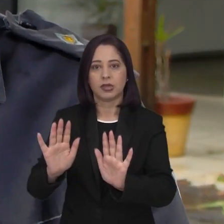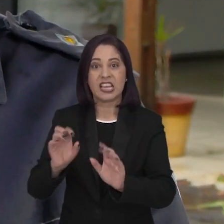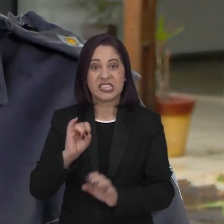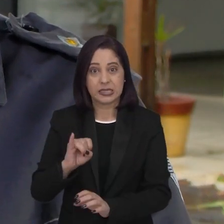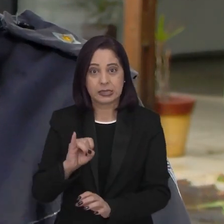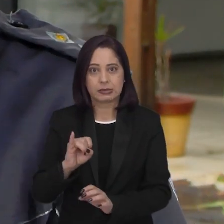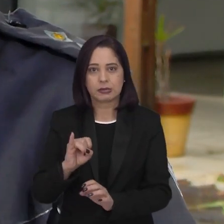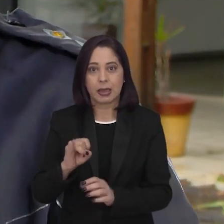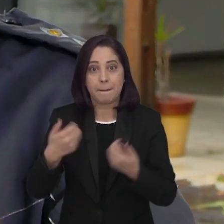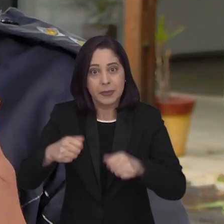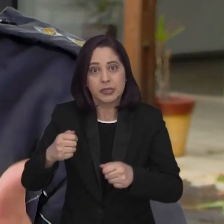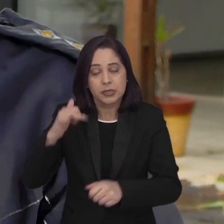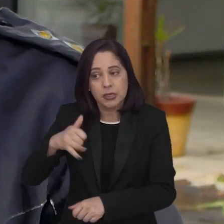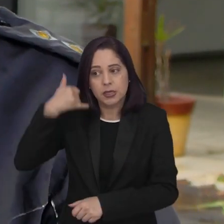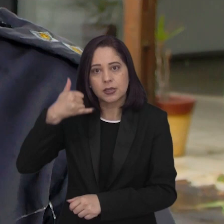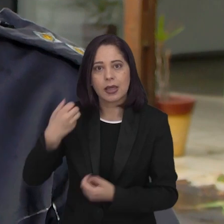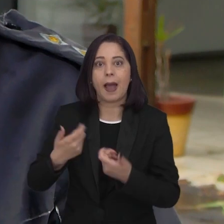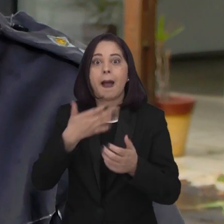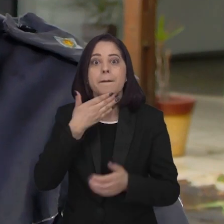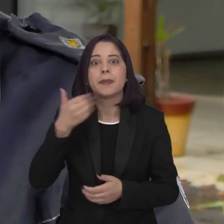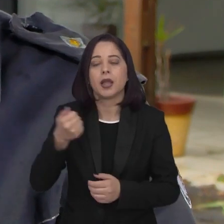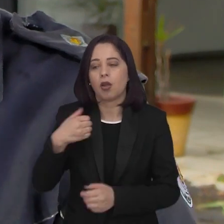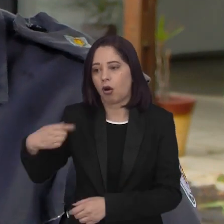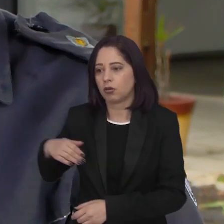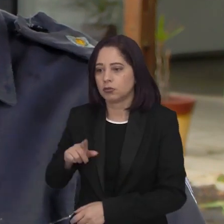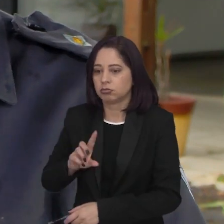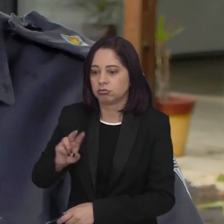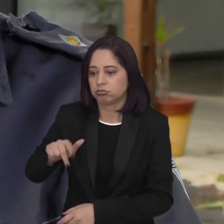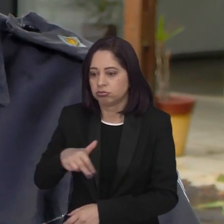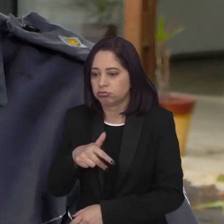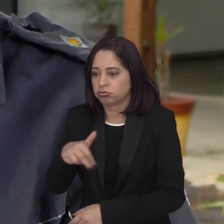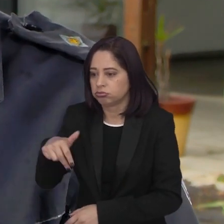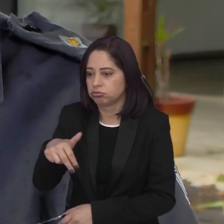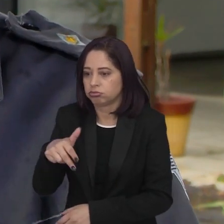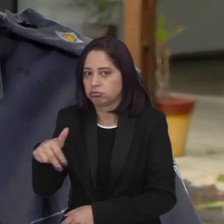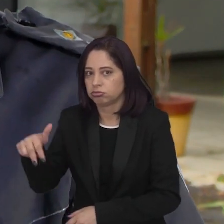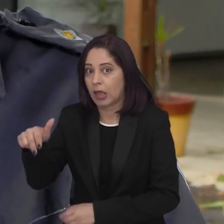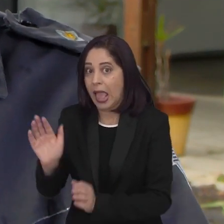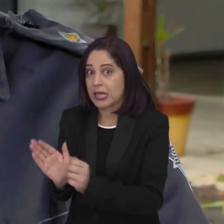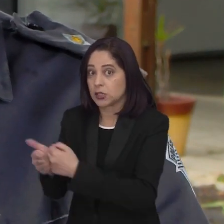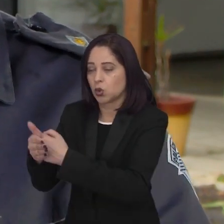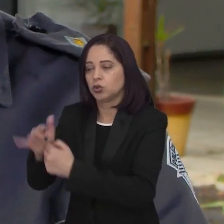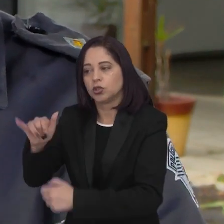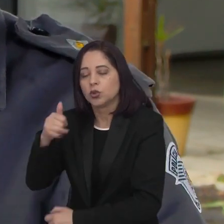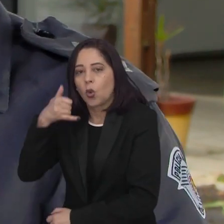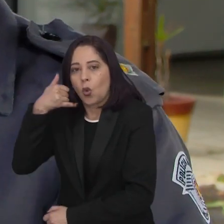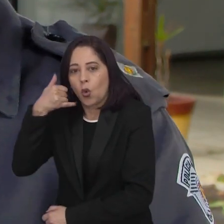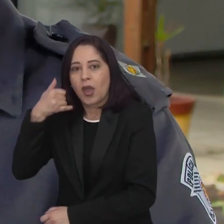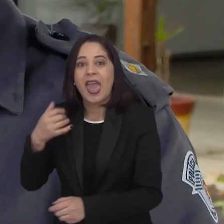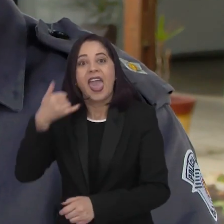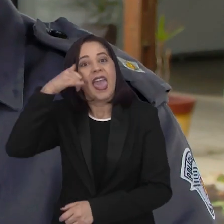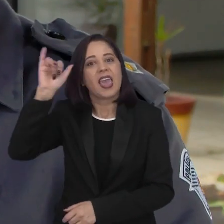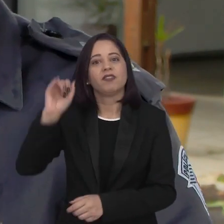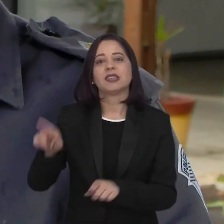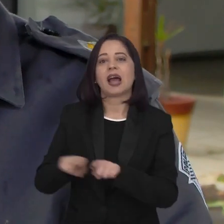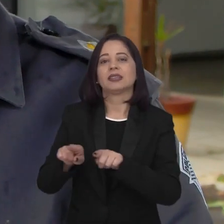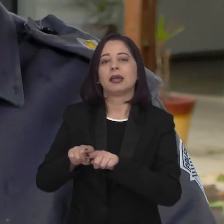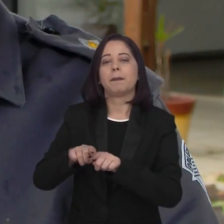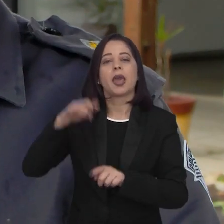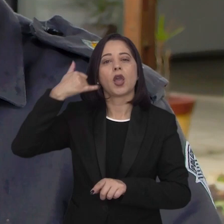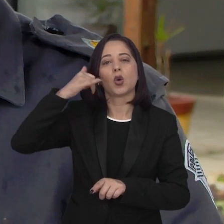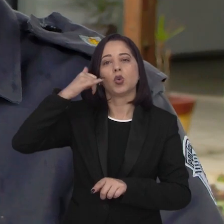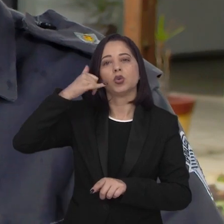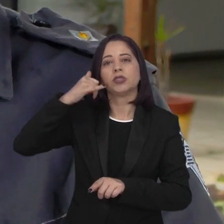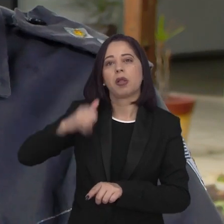necessário atender o celular, procurar o interior de um comércio ou um local mais abrigado. Evitar andar com o celular no bolso de trás, andando com